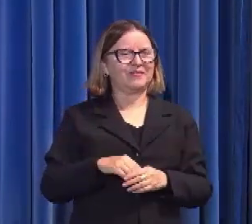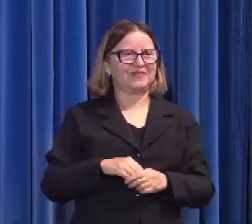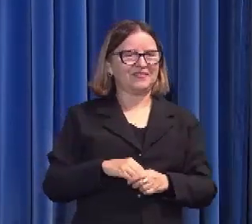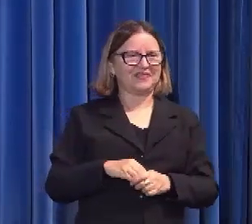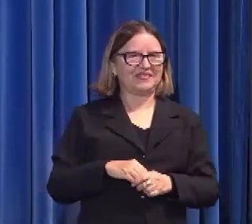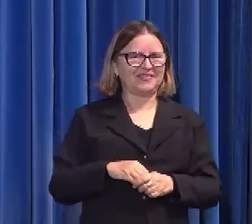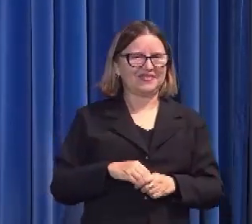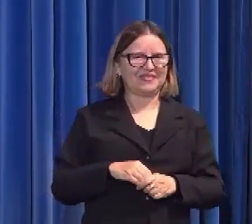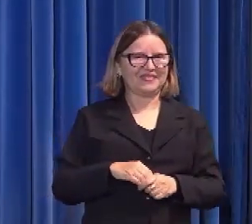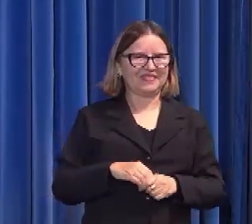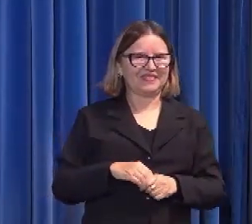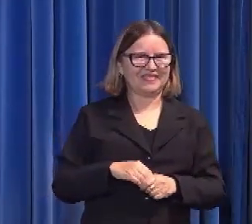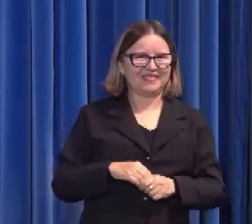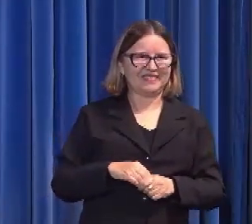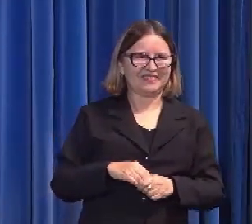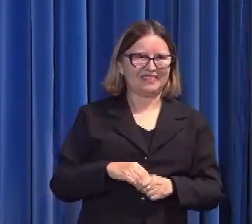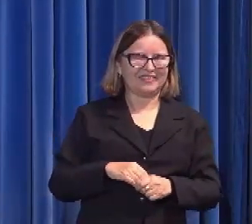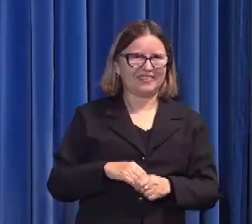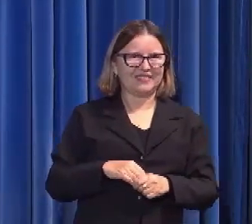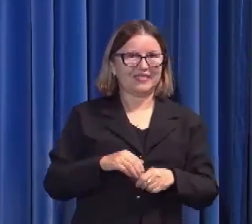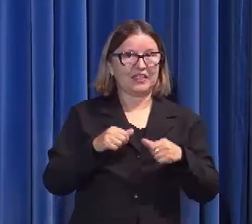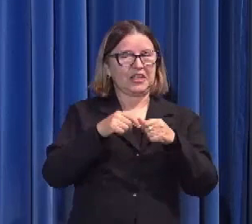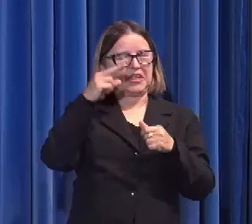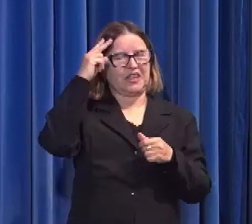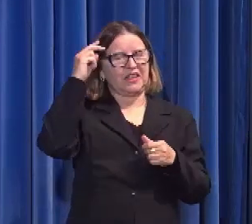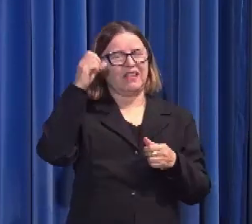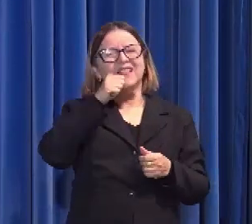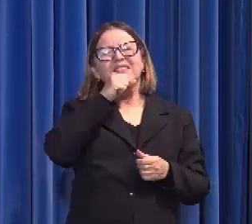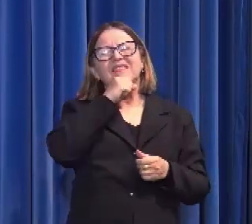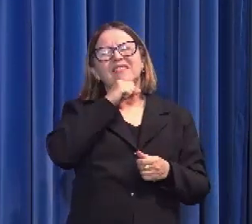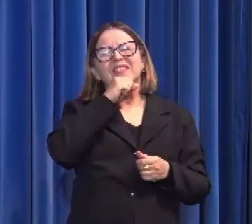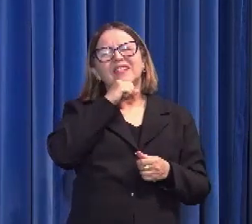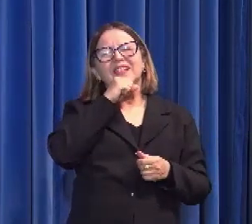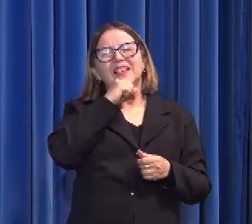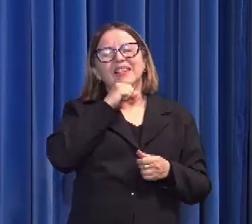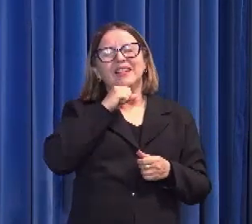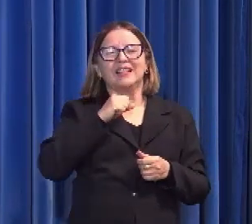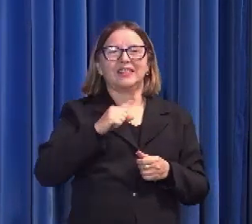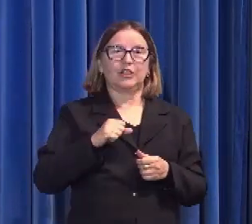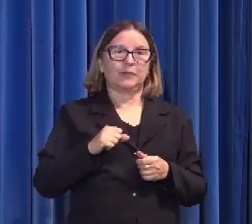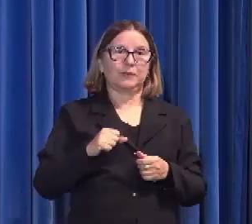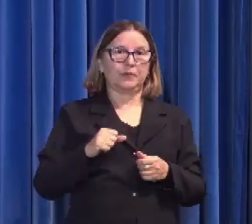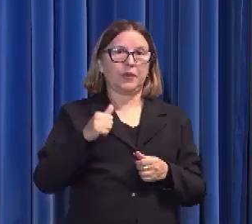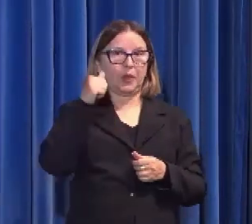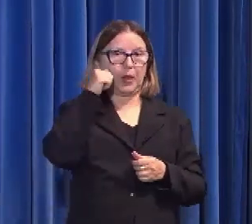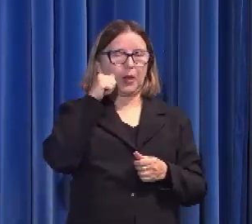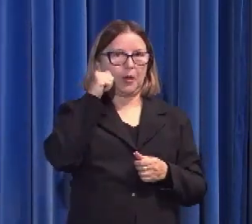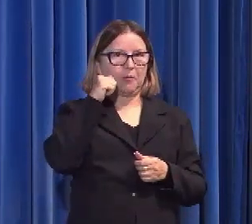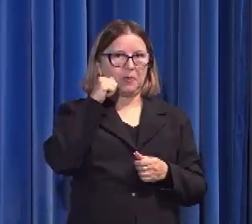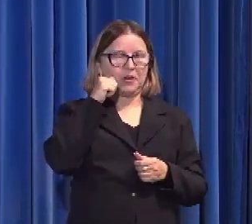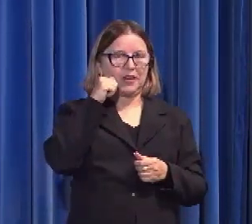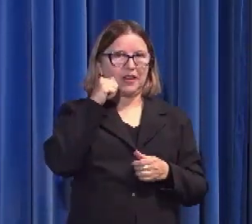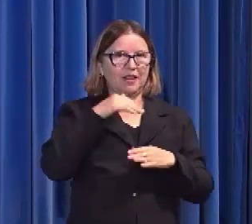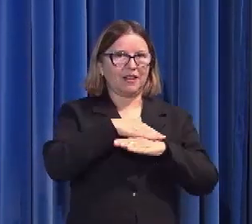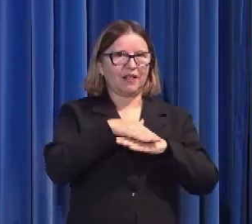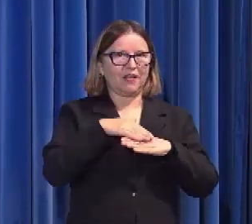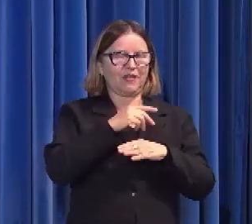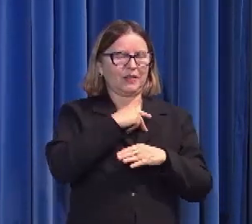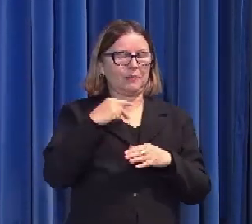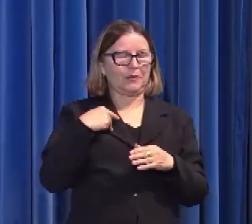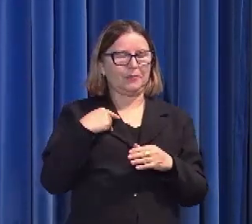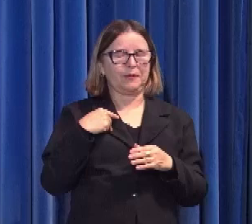e essa história é bem velho Maurício de vez em quando também conta aqui A mulher chegou para o pastor e disse